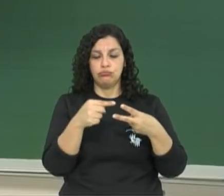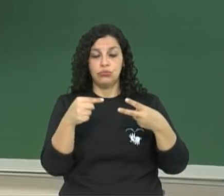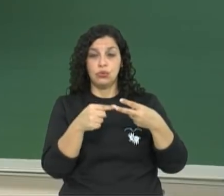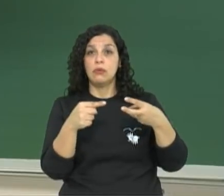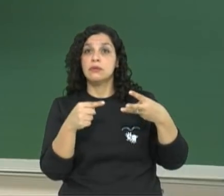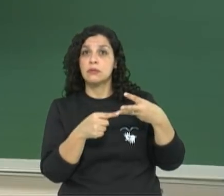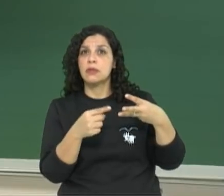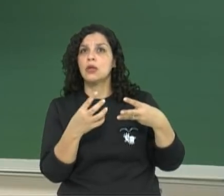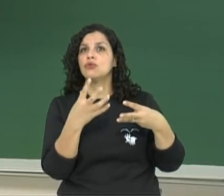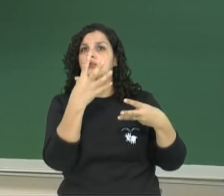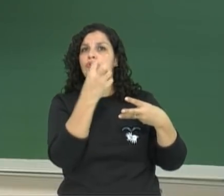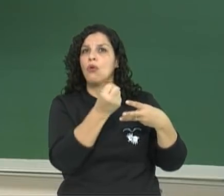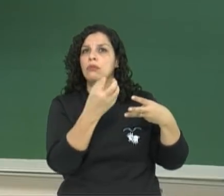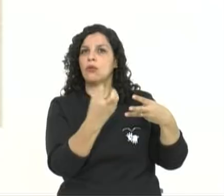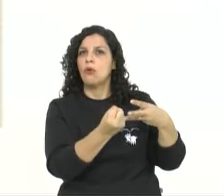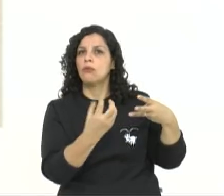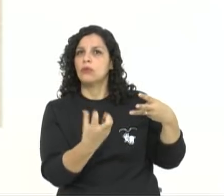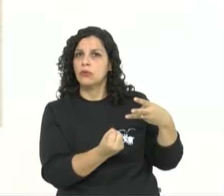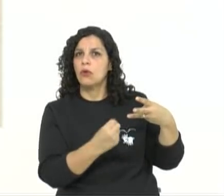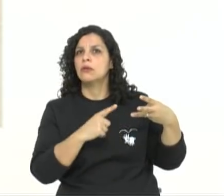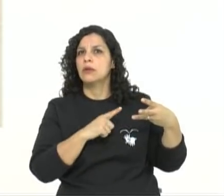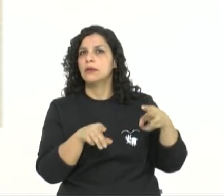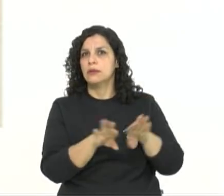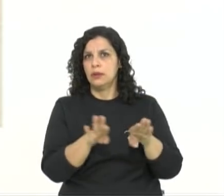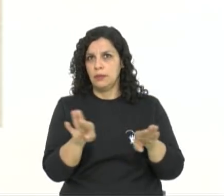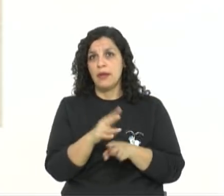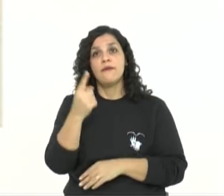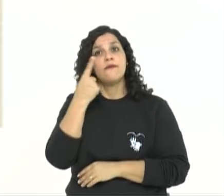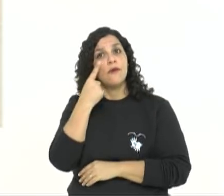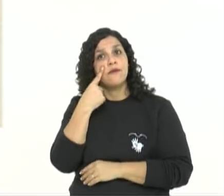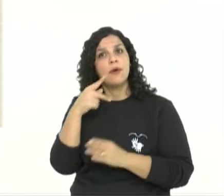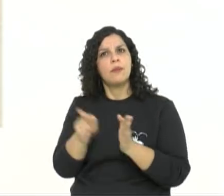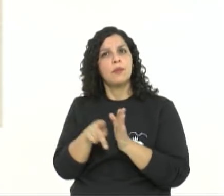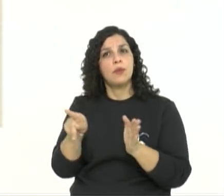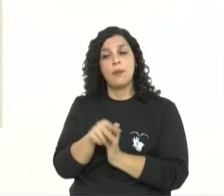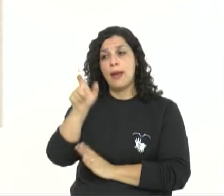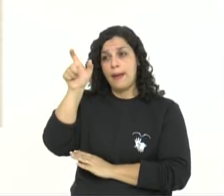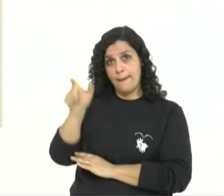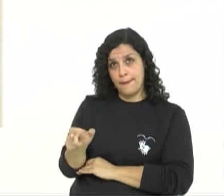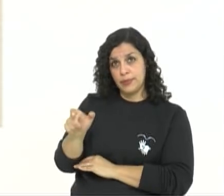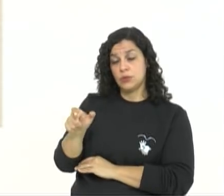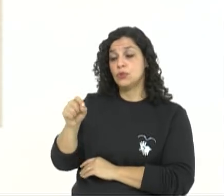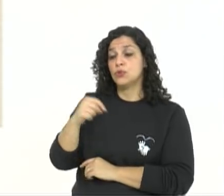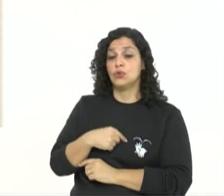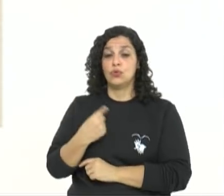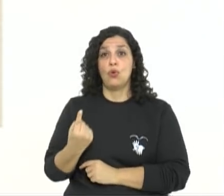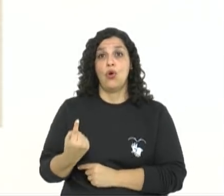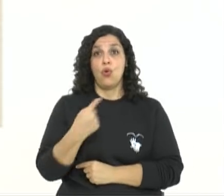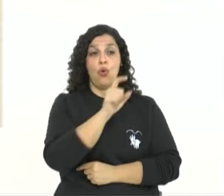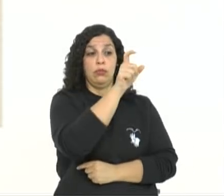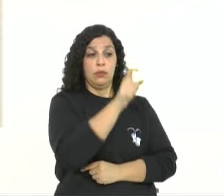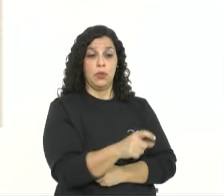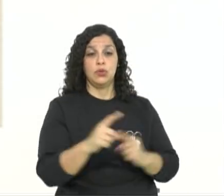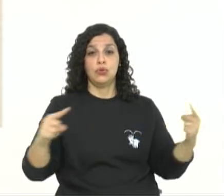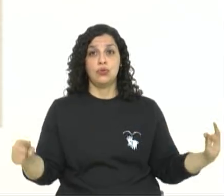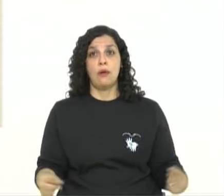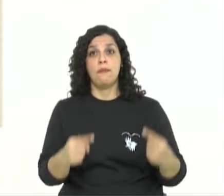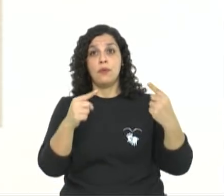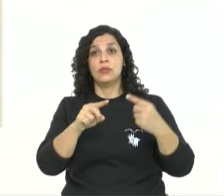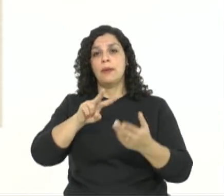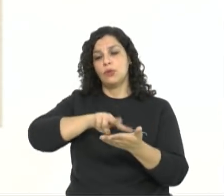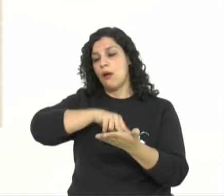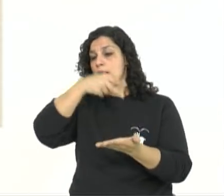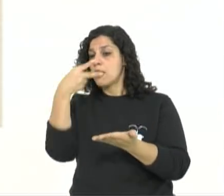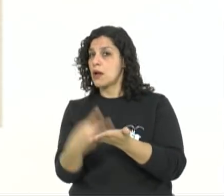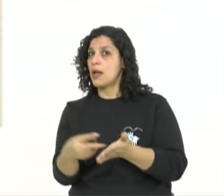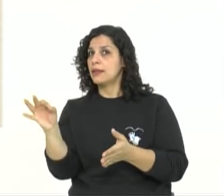contado uma pontuação. Então, em caso de considerável vantagem para um atleta sobre o outro, mas sem aplicação de quedas, o